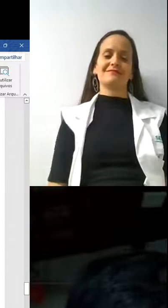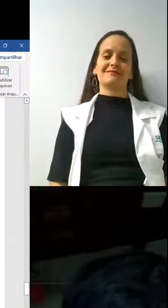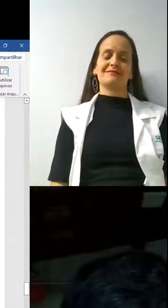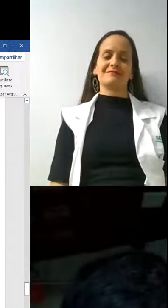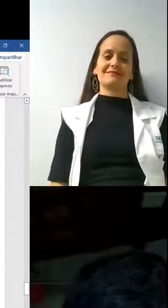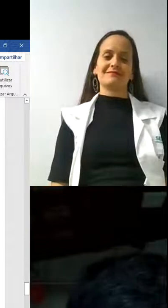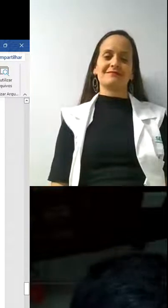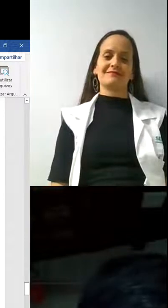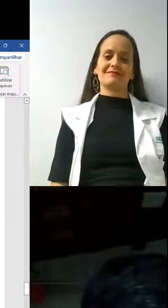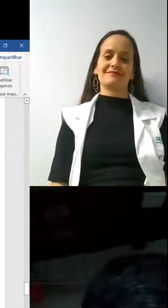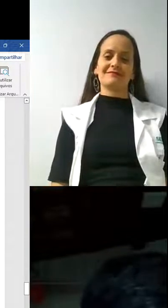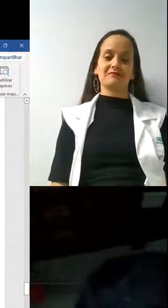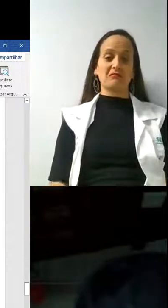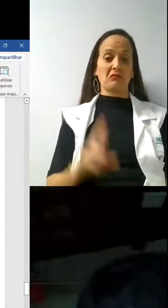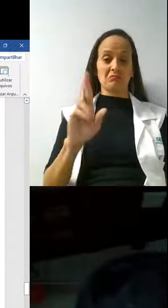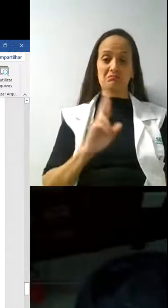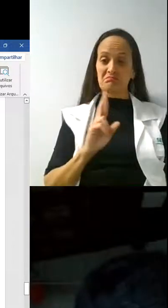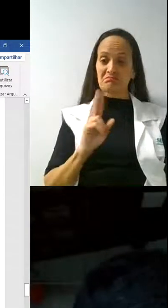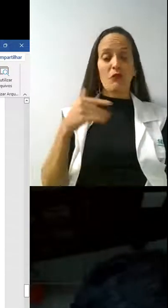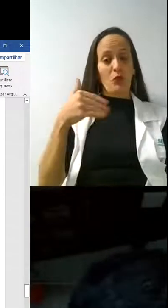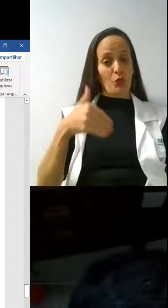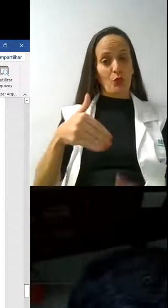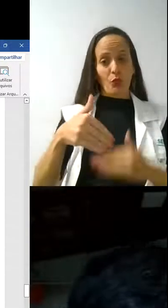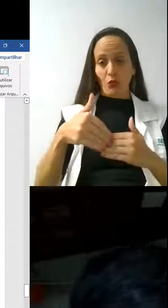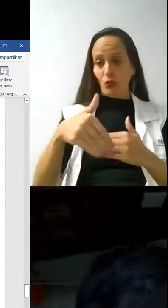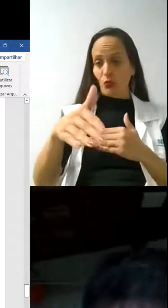Ninguém falar nada, eu vou continuar aqui, pessoal.